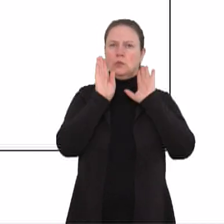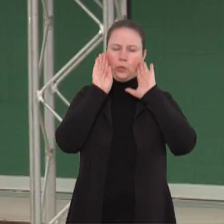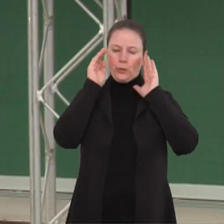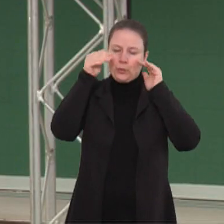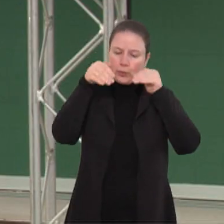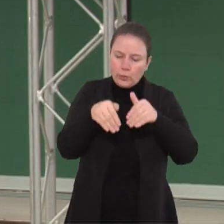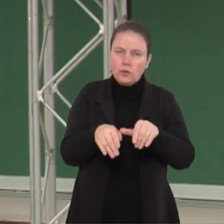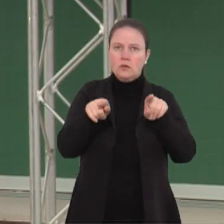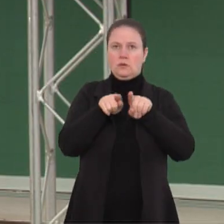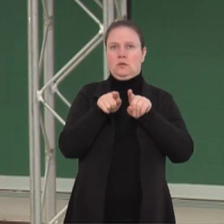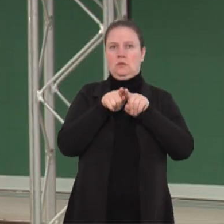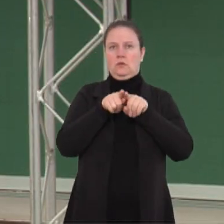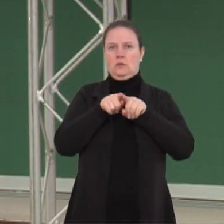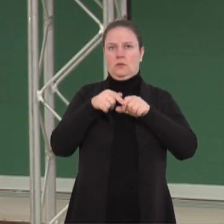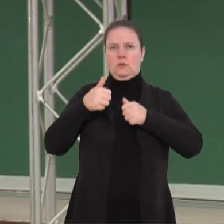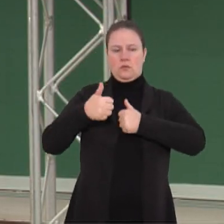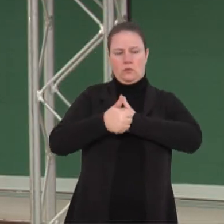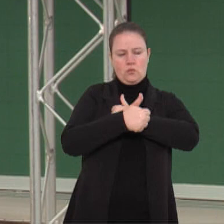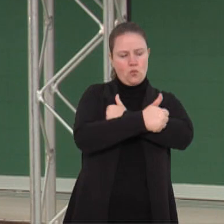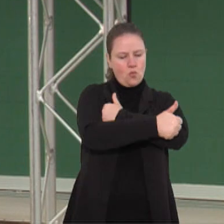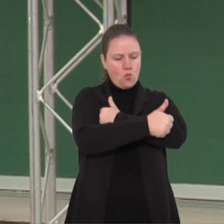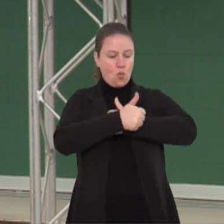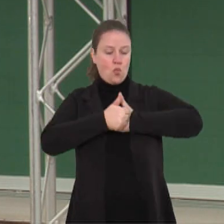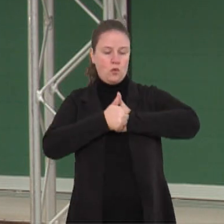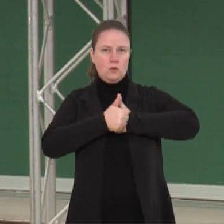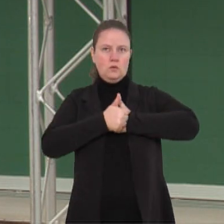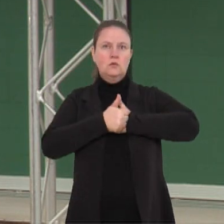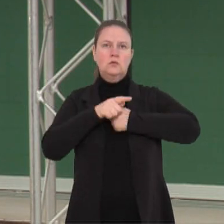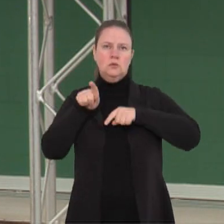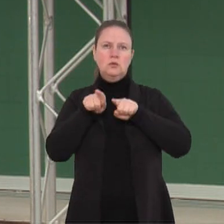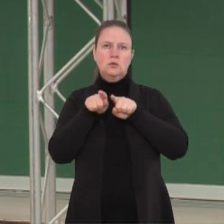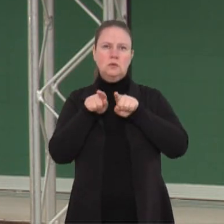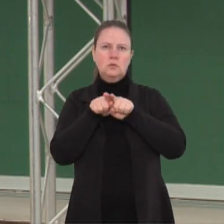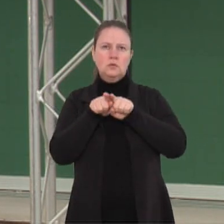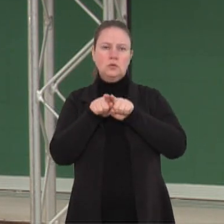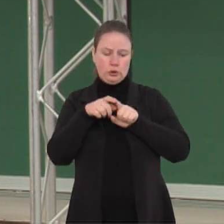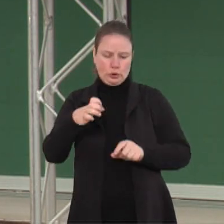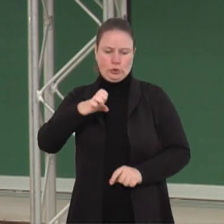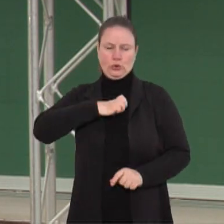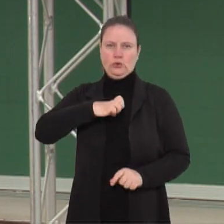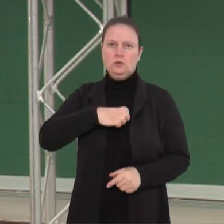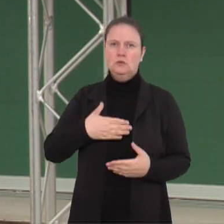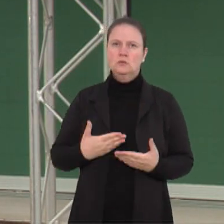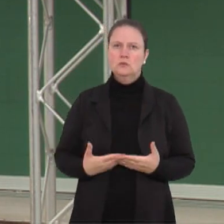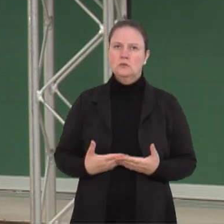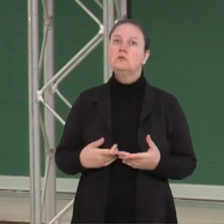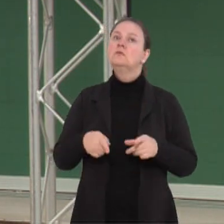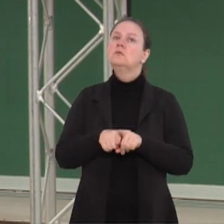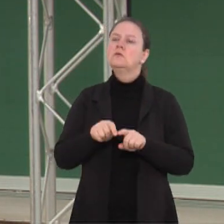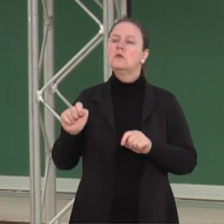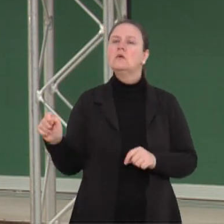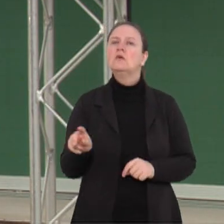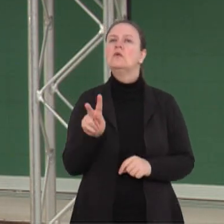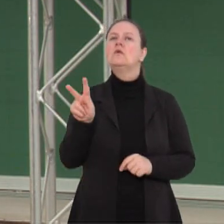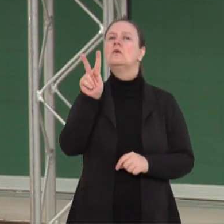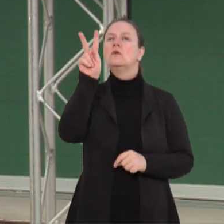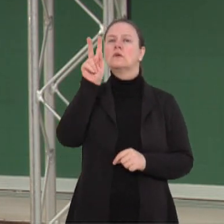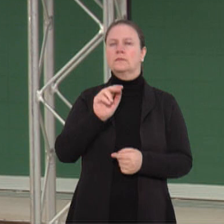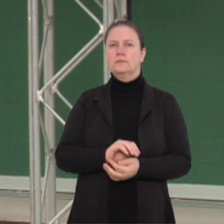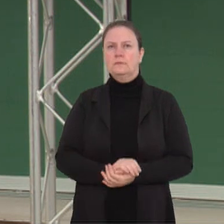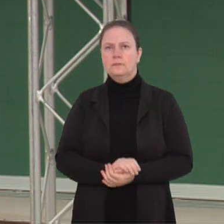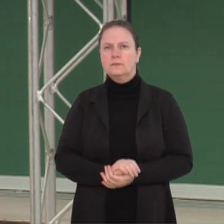de ética em filosofia. Ali também está a ideologia, porque é pelos valores